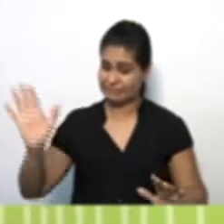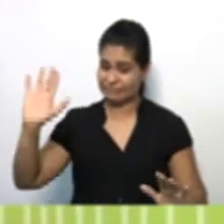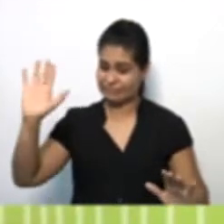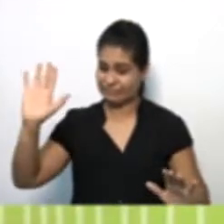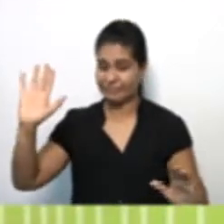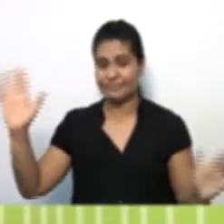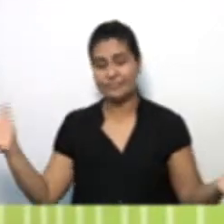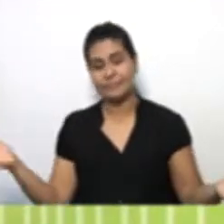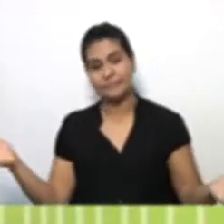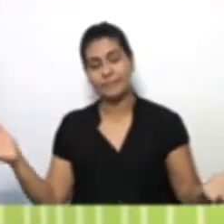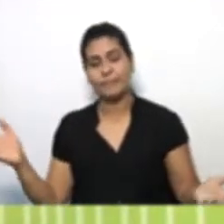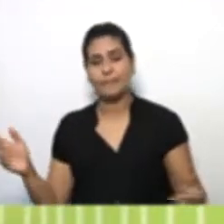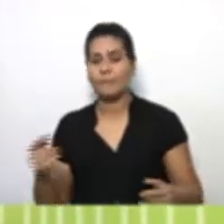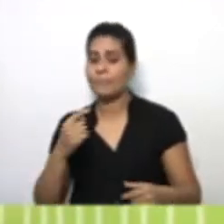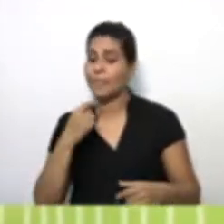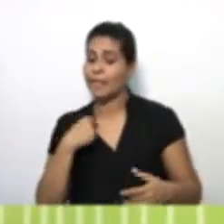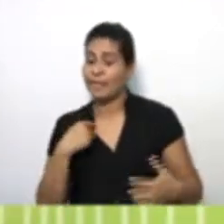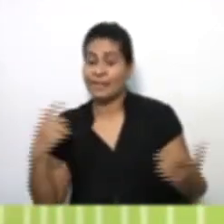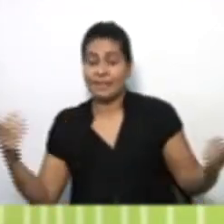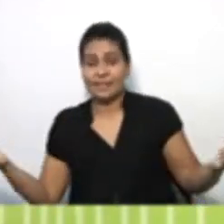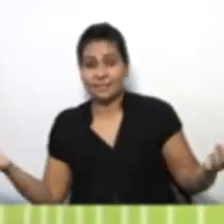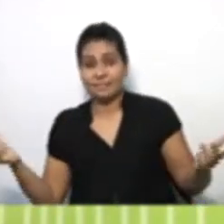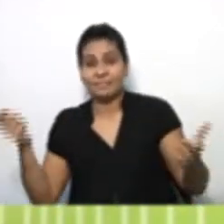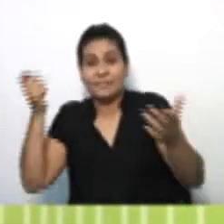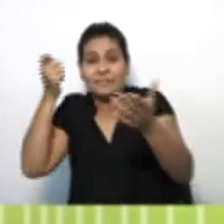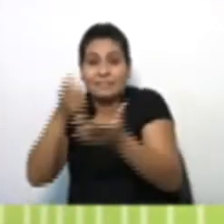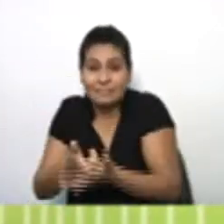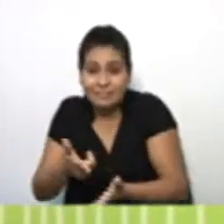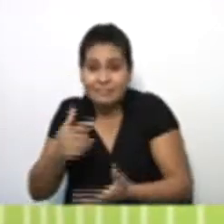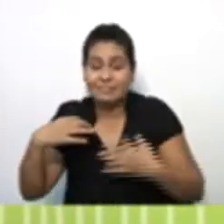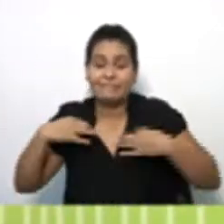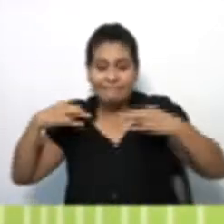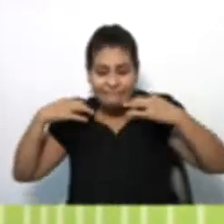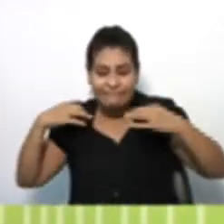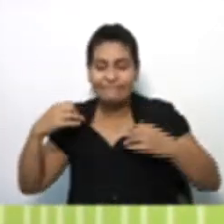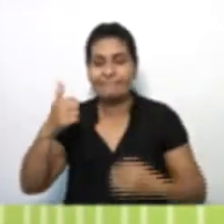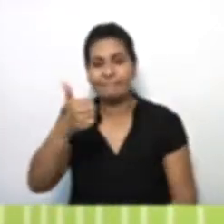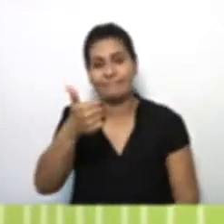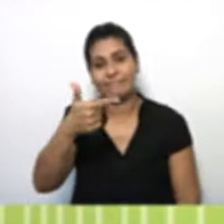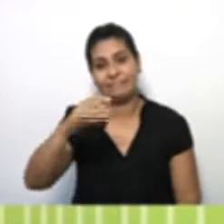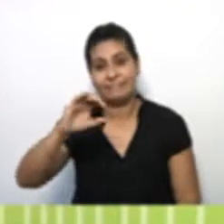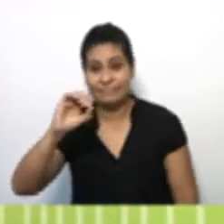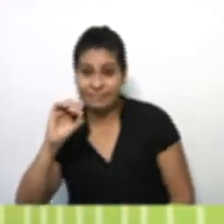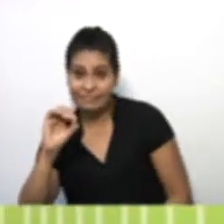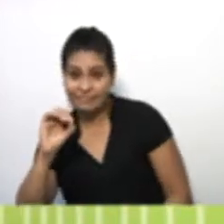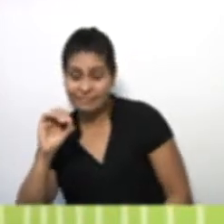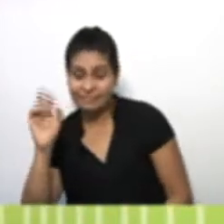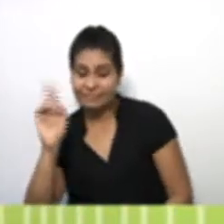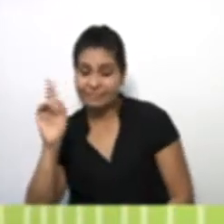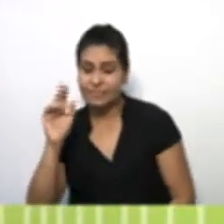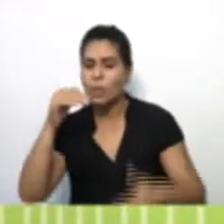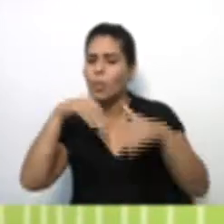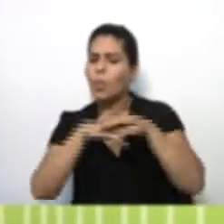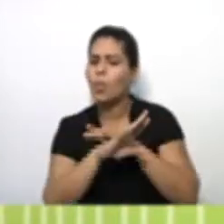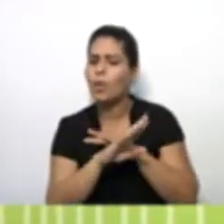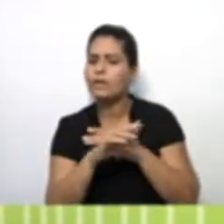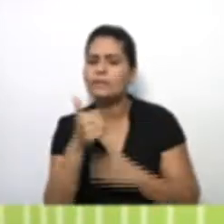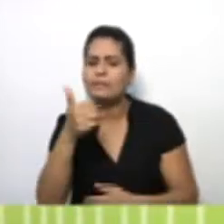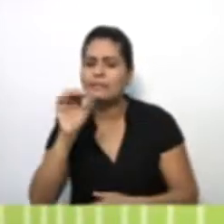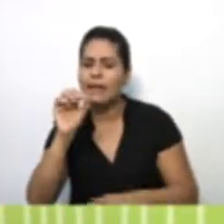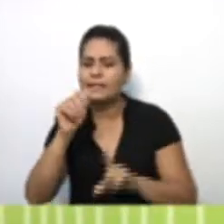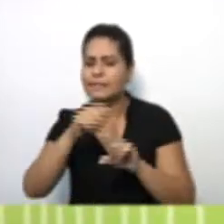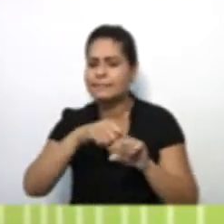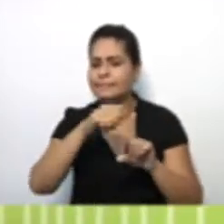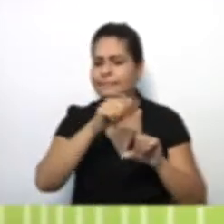R$120. E aí o que aconteceu? Para você comprar essa camisa, pagando pouco, tu vai guardar quanto? R$10 por